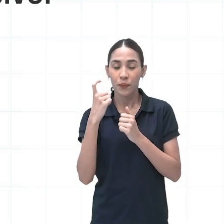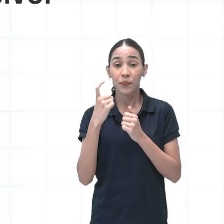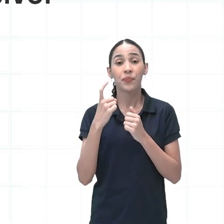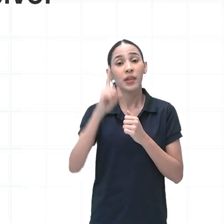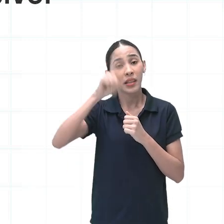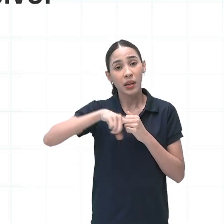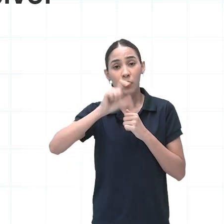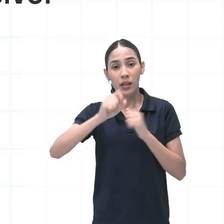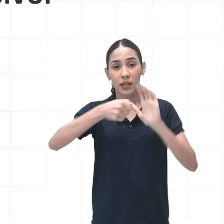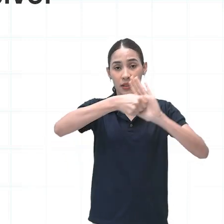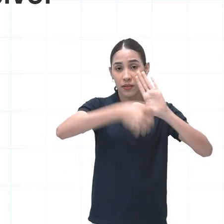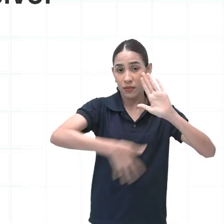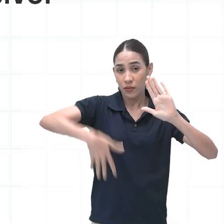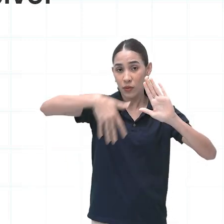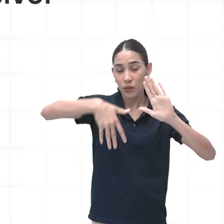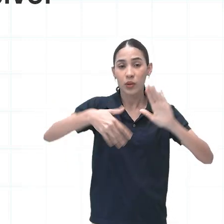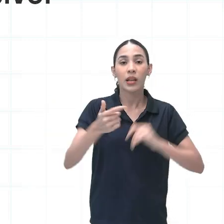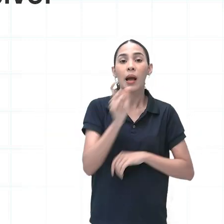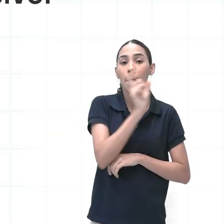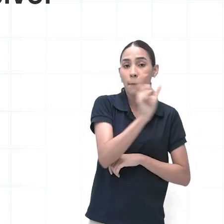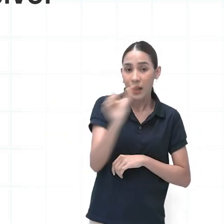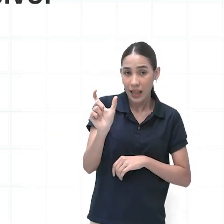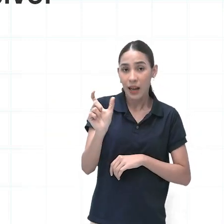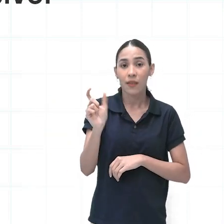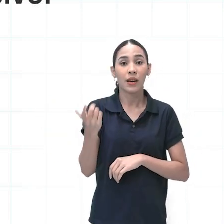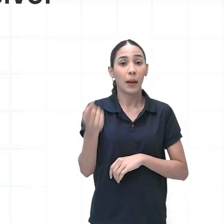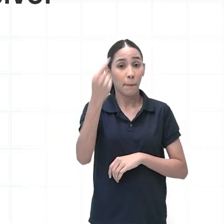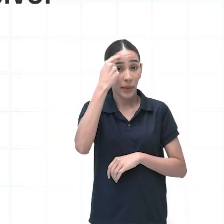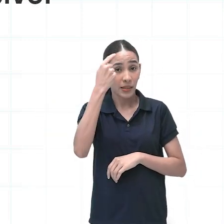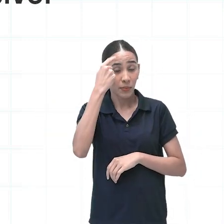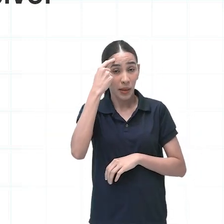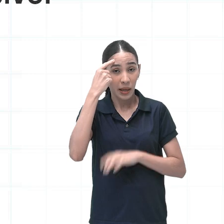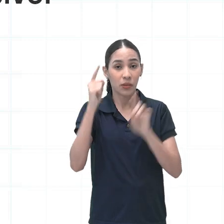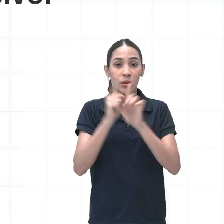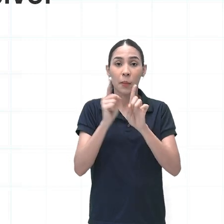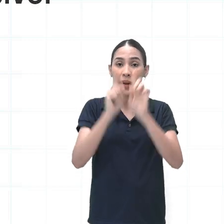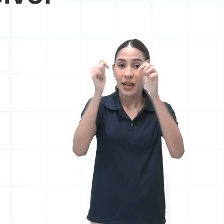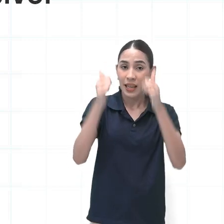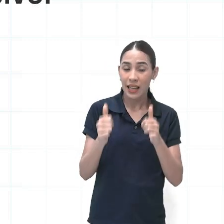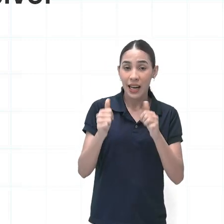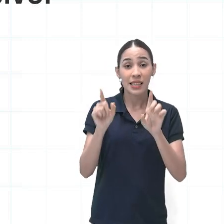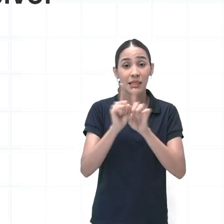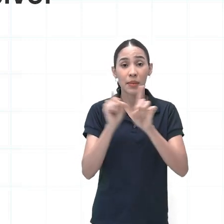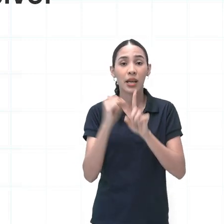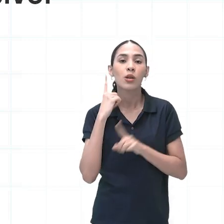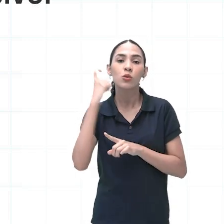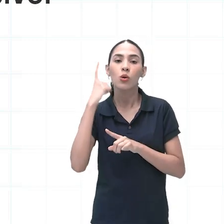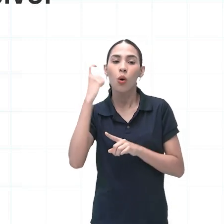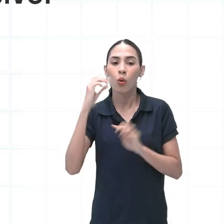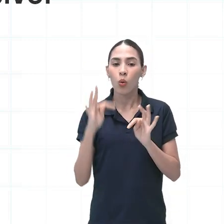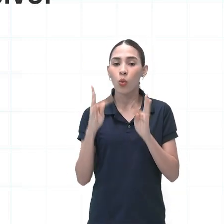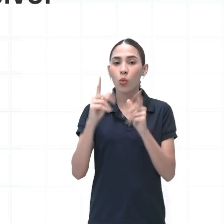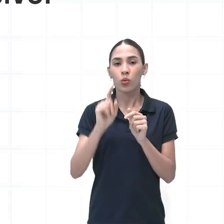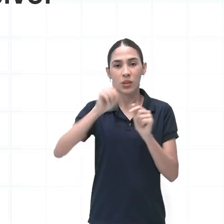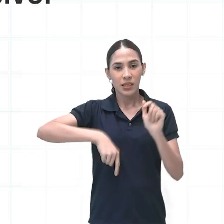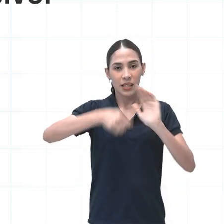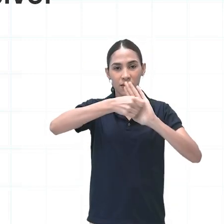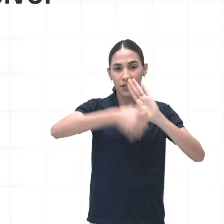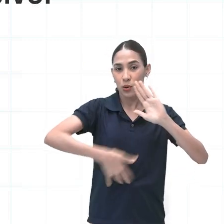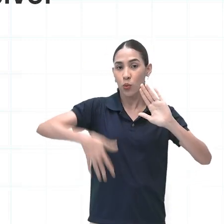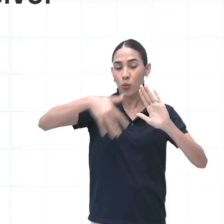foram as figuras de palavras, de pensamento, de construção e de som. Todas elas são figuras